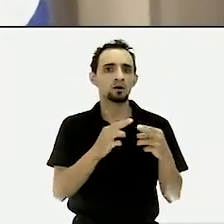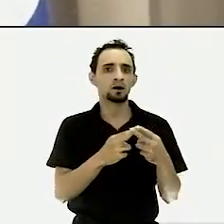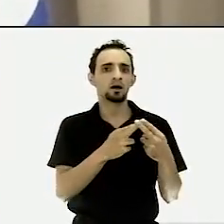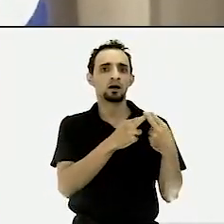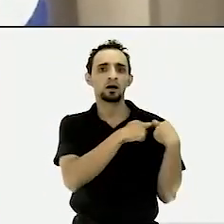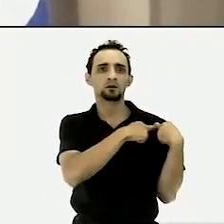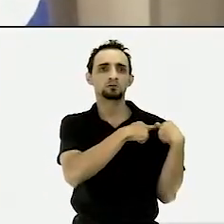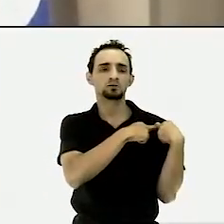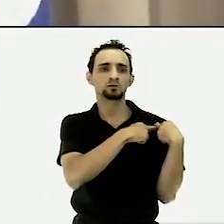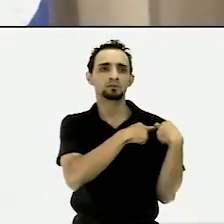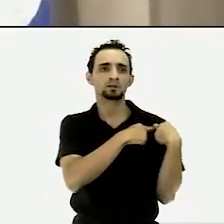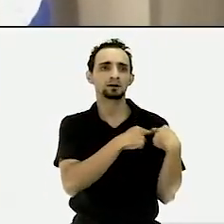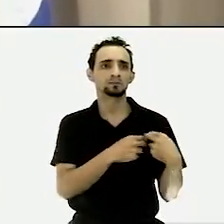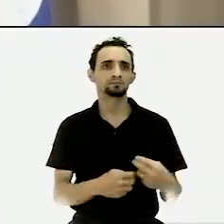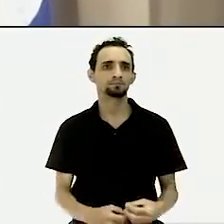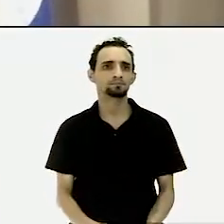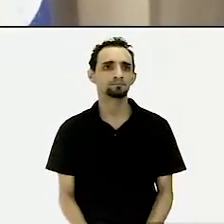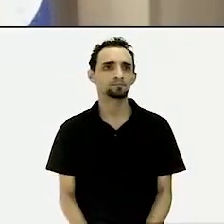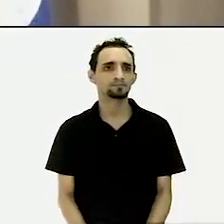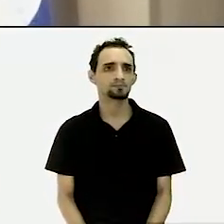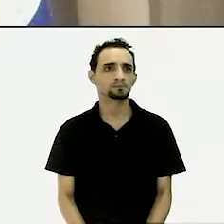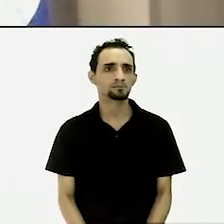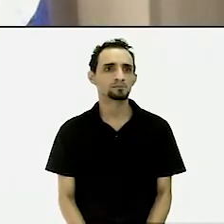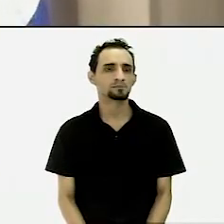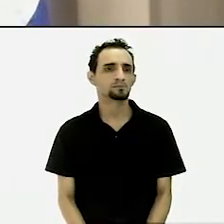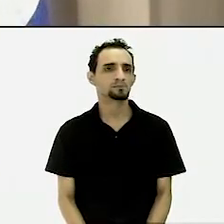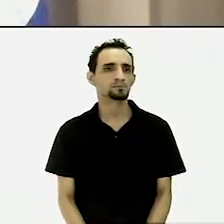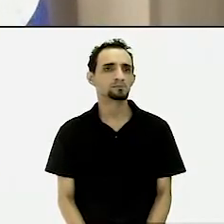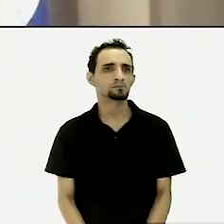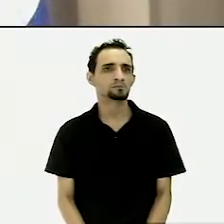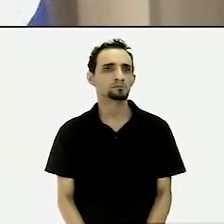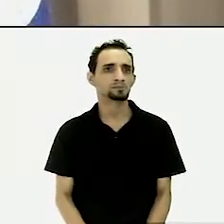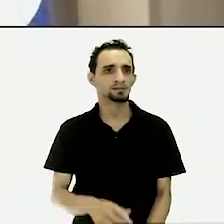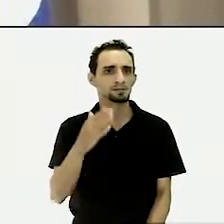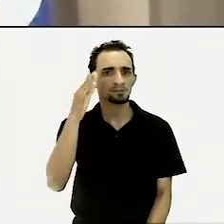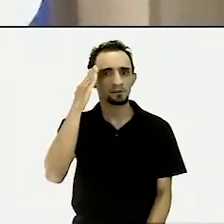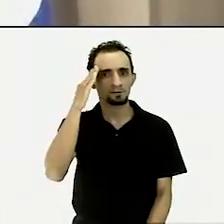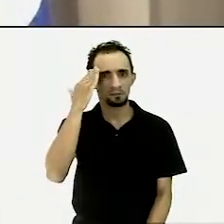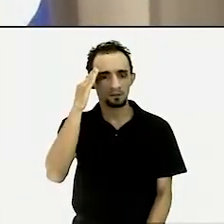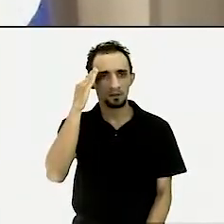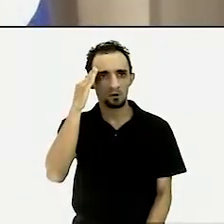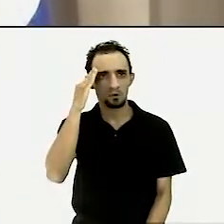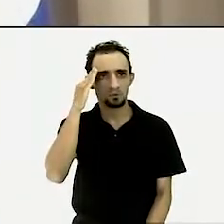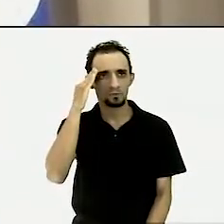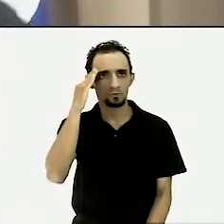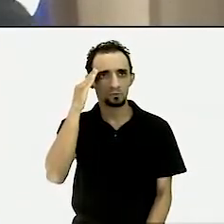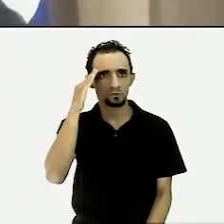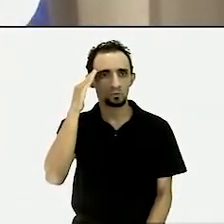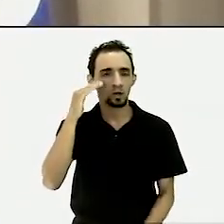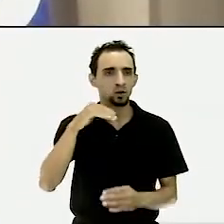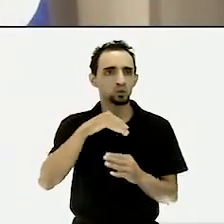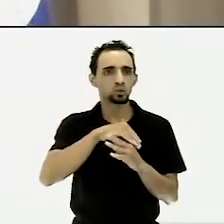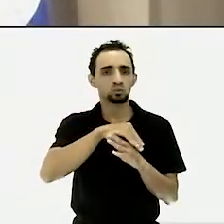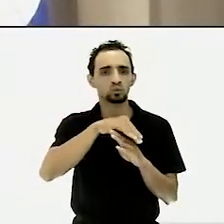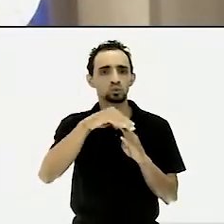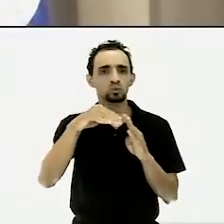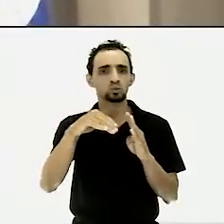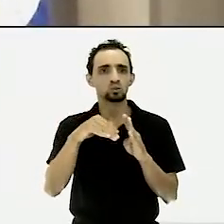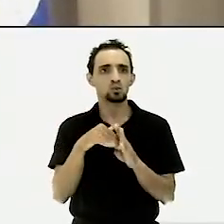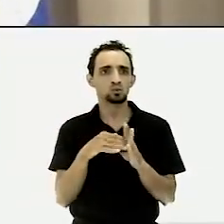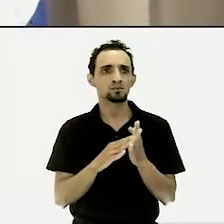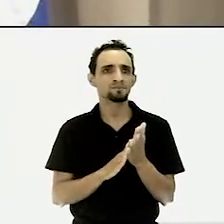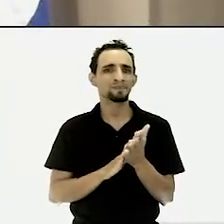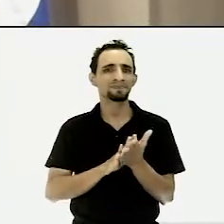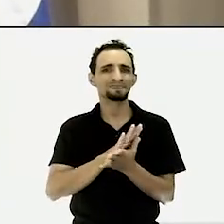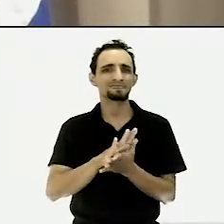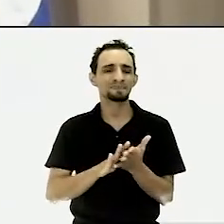chuva, né, sobre condições hostis, correndo risco de outras coisas poderem acontecer na estrada.